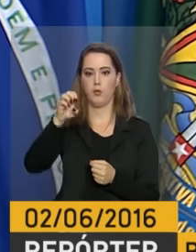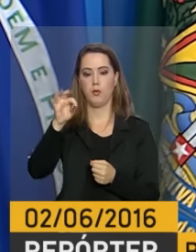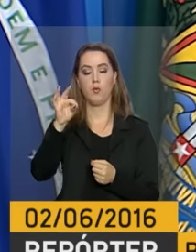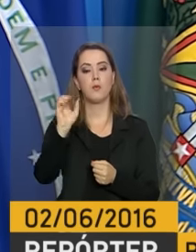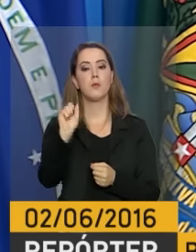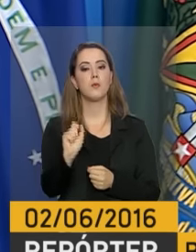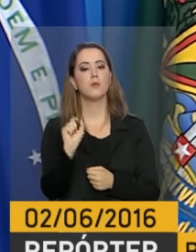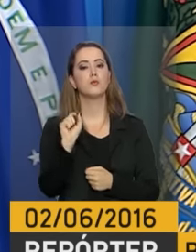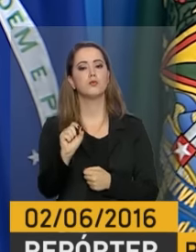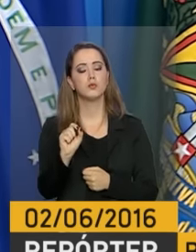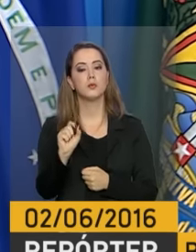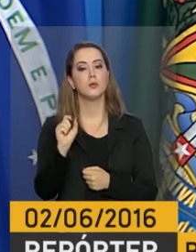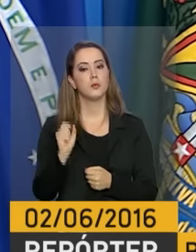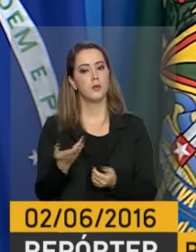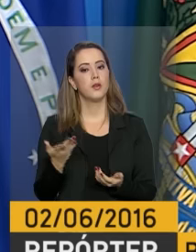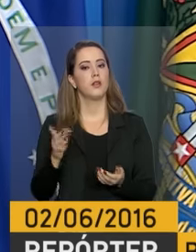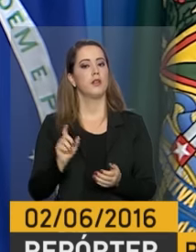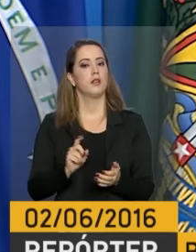Nesta semana, no dia de ontem,